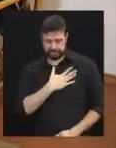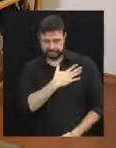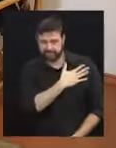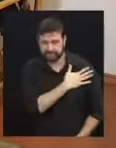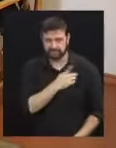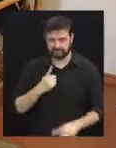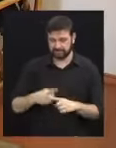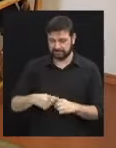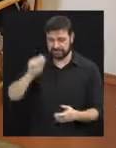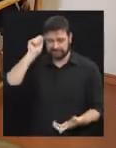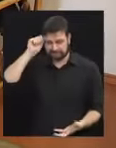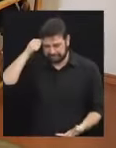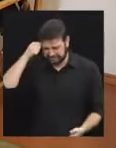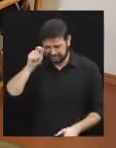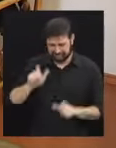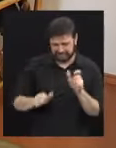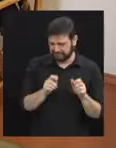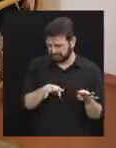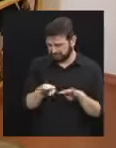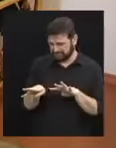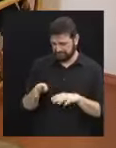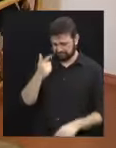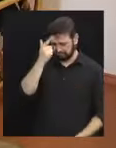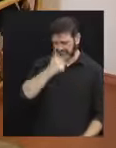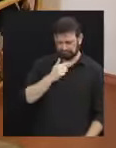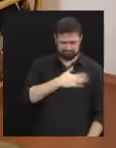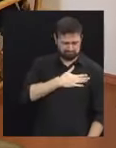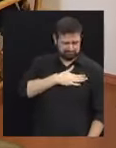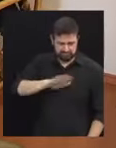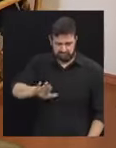Brisa. os pretinhos, né, que não são tão bonitinhos, as pessoas não